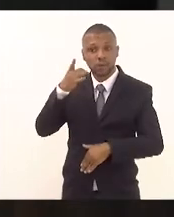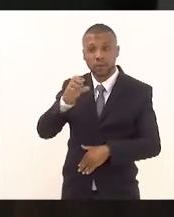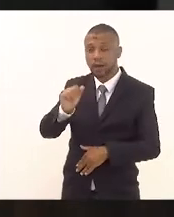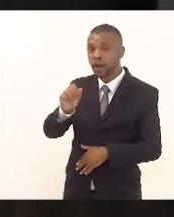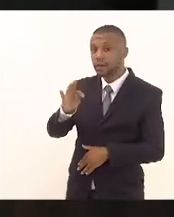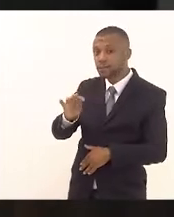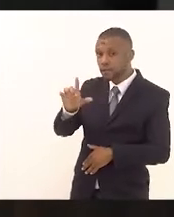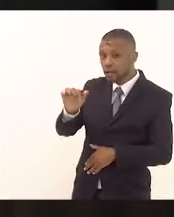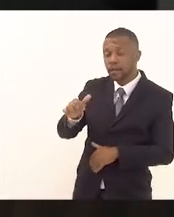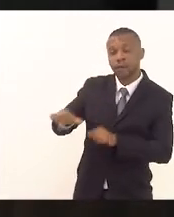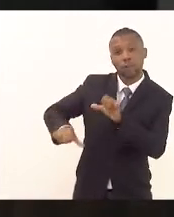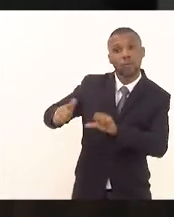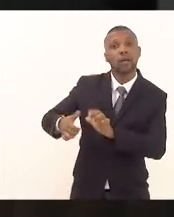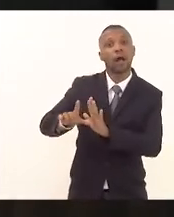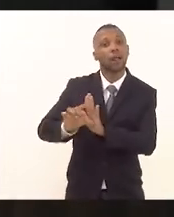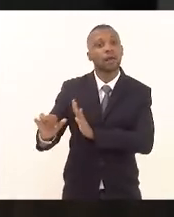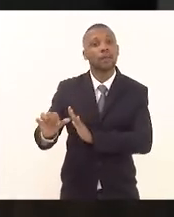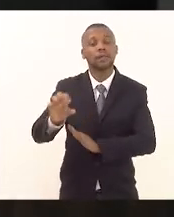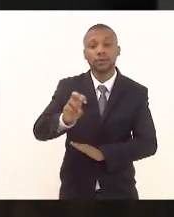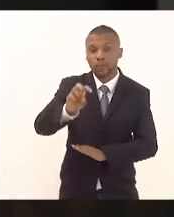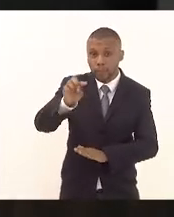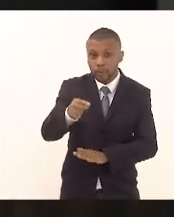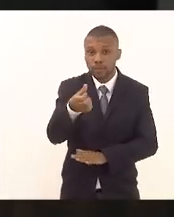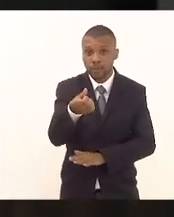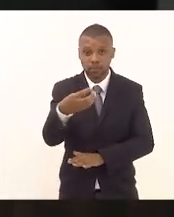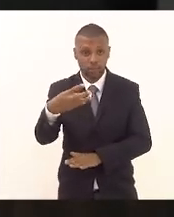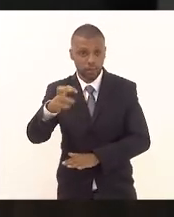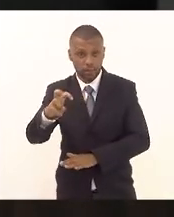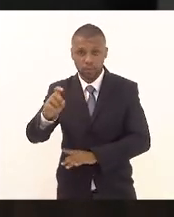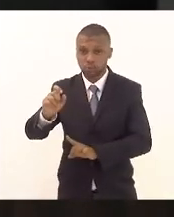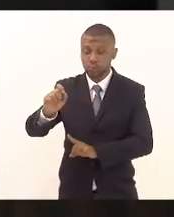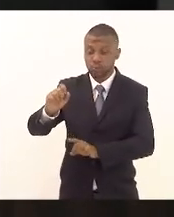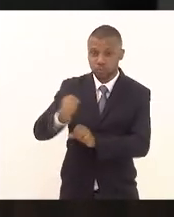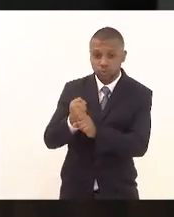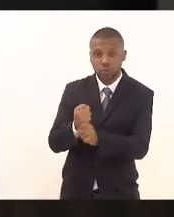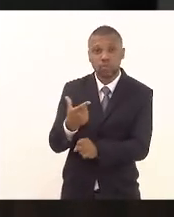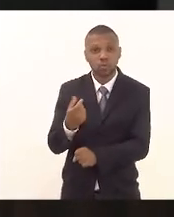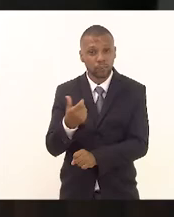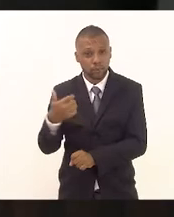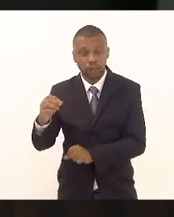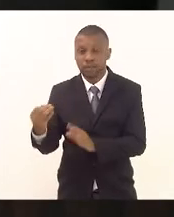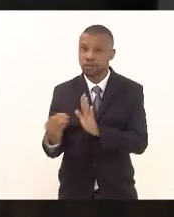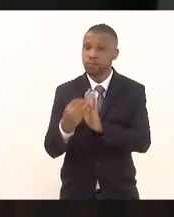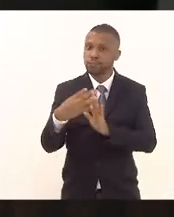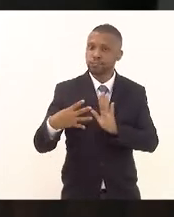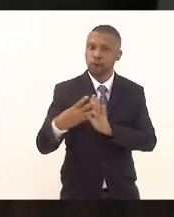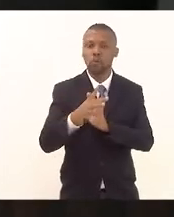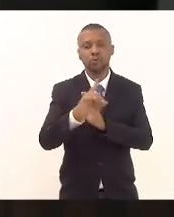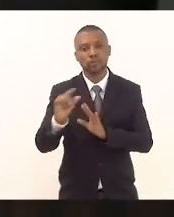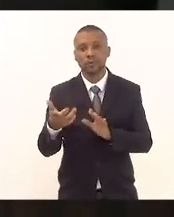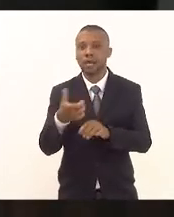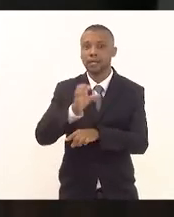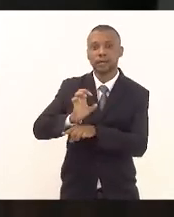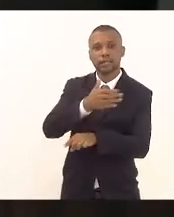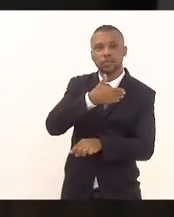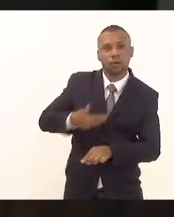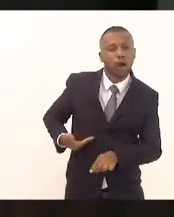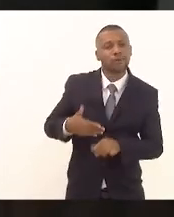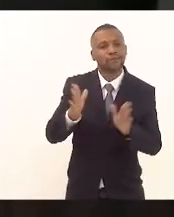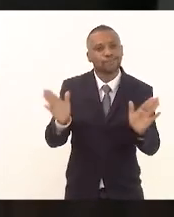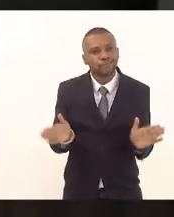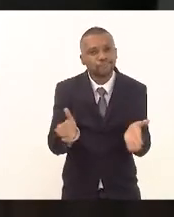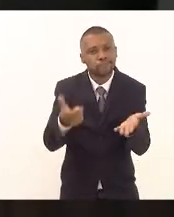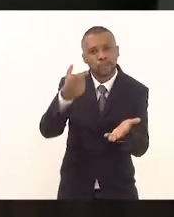lei 5.645, de 6 de janeiro de 2010, para instituir no calendário oficial do Estado do Rio de Janeiro o Dia Estadual da Conscientização